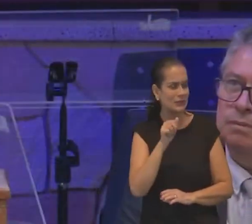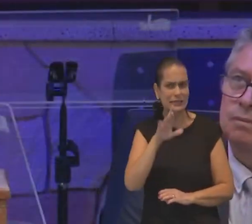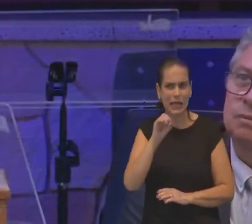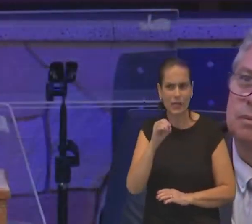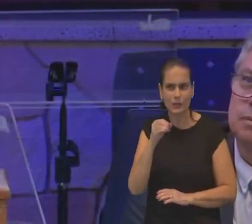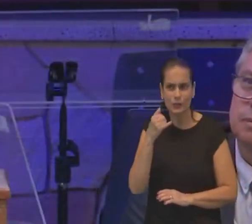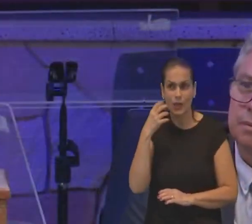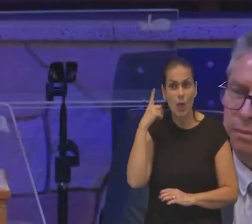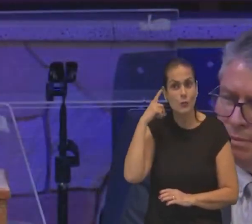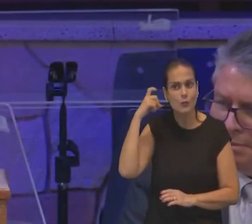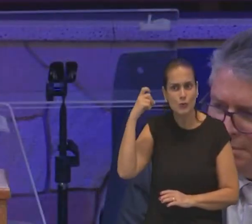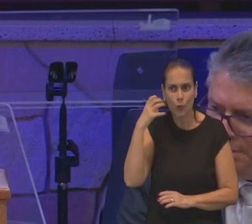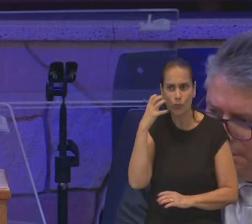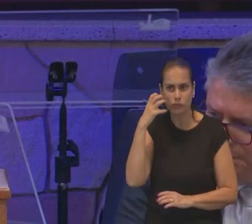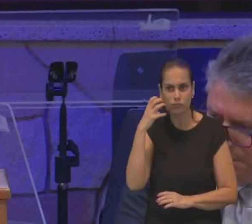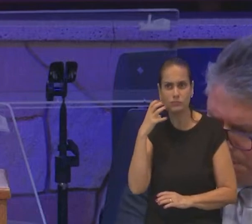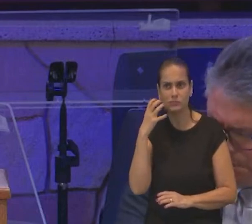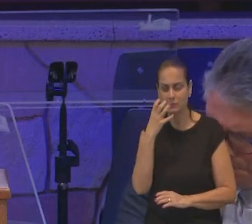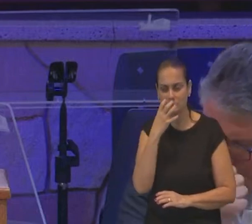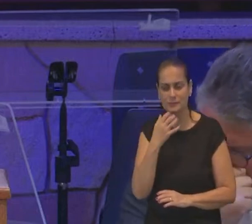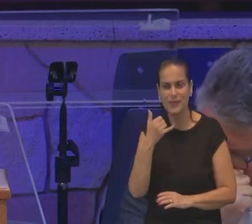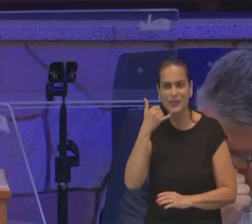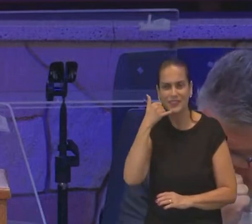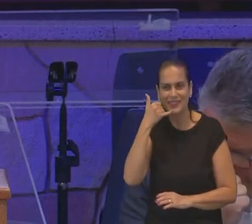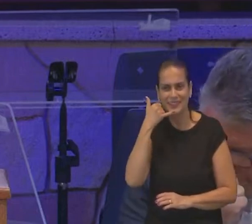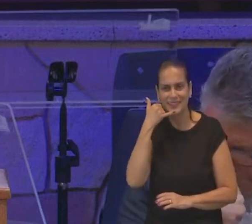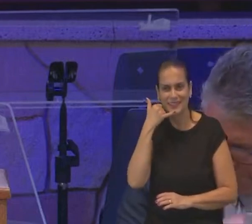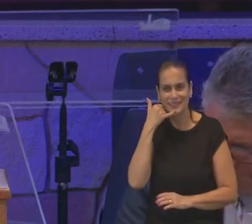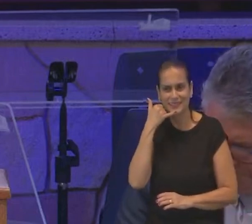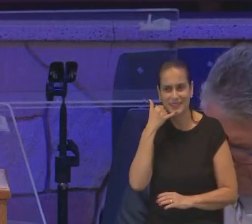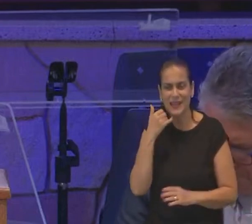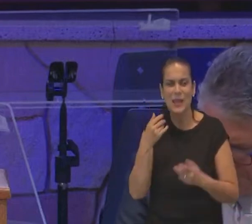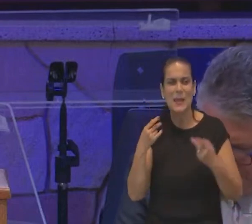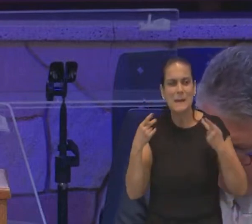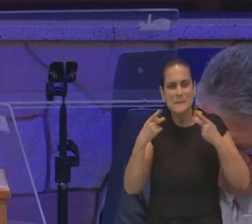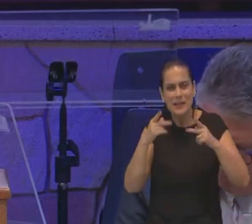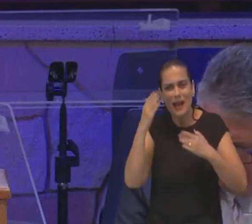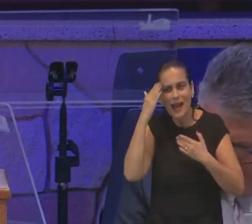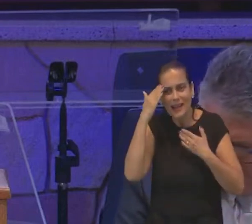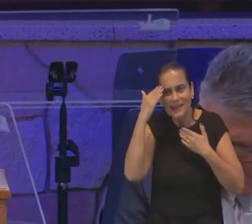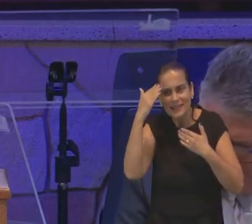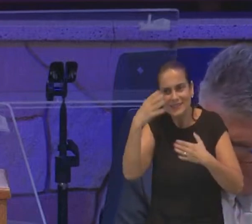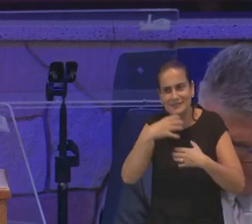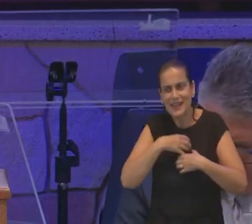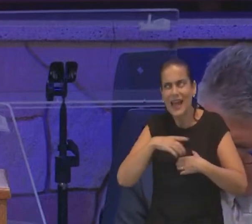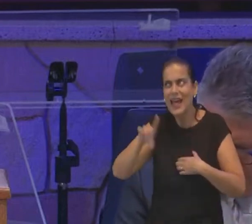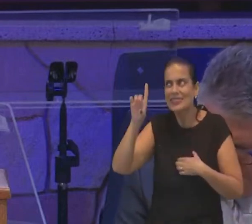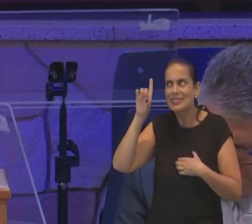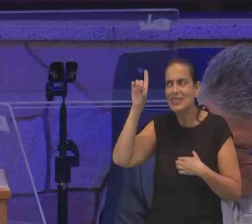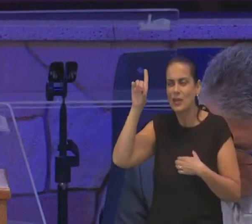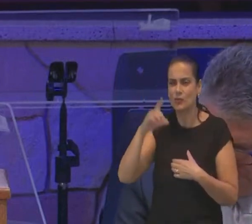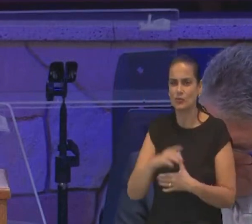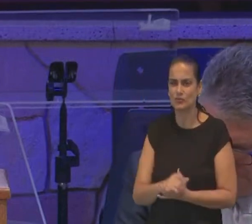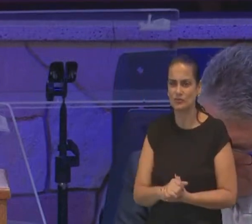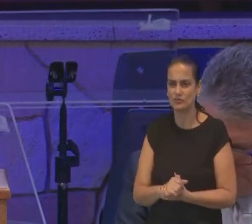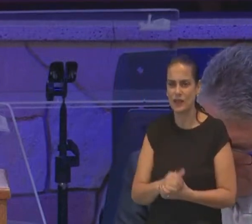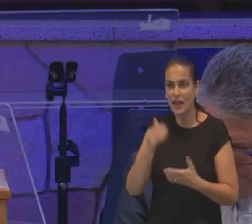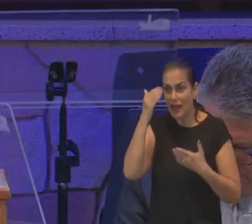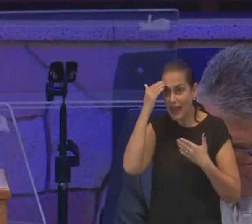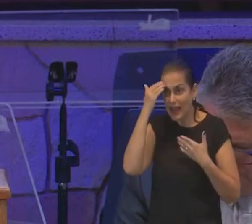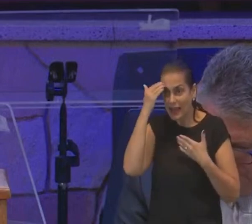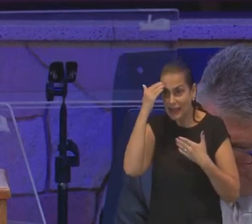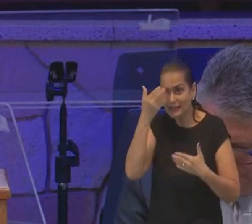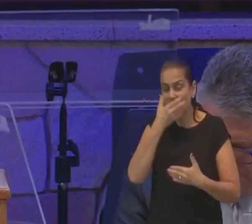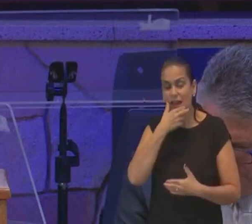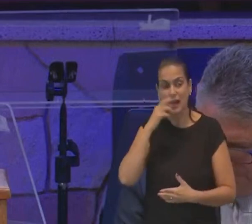Passando aqui para mandar uma pequena mensagem de agradecimento a Deus, de agradecimento